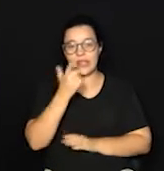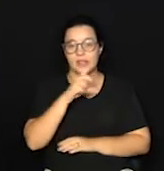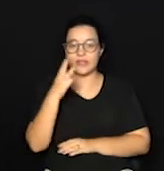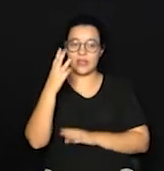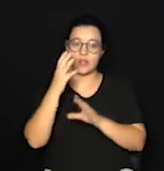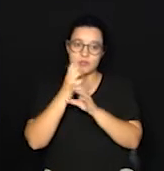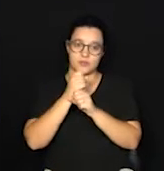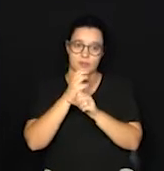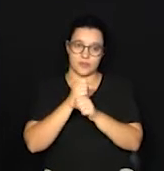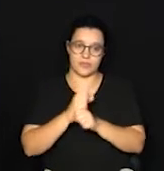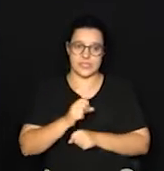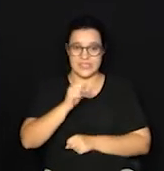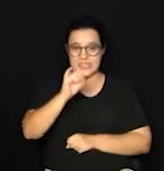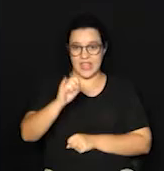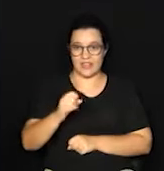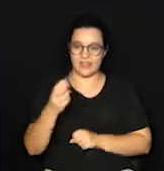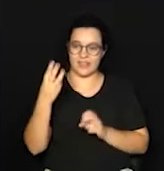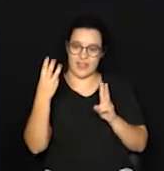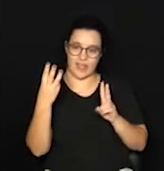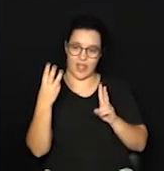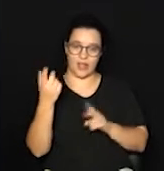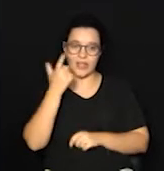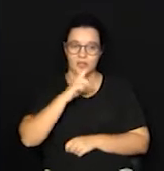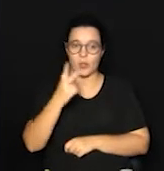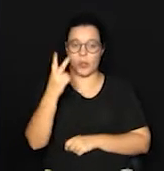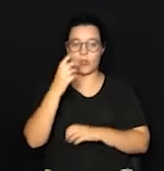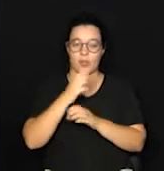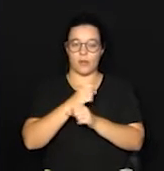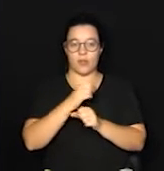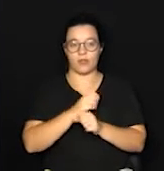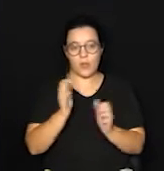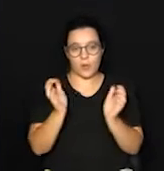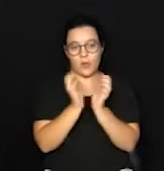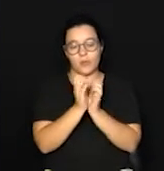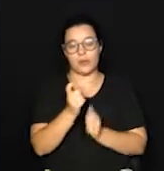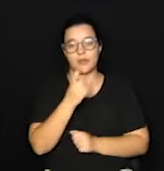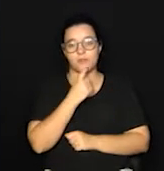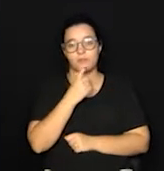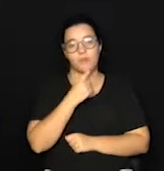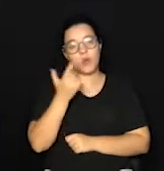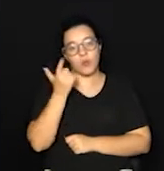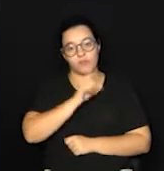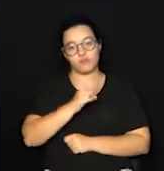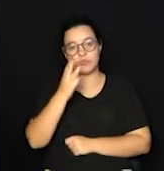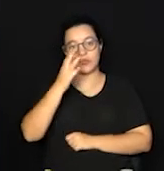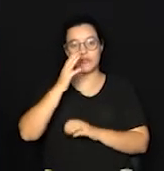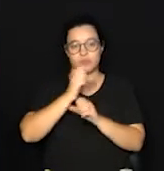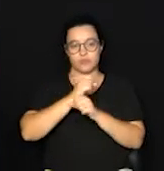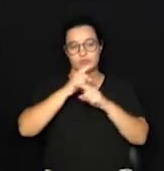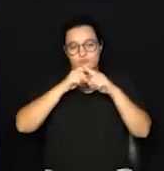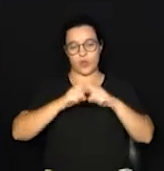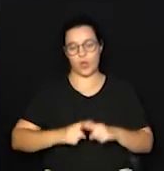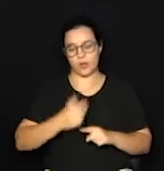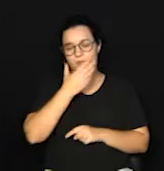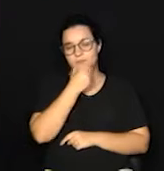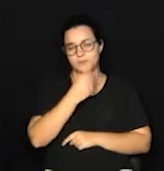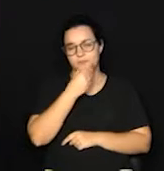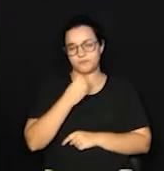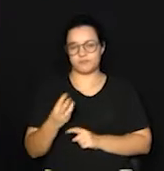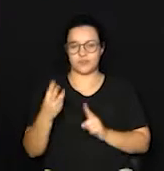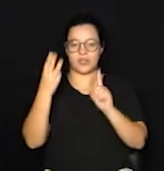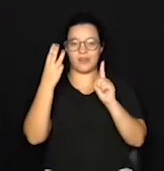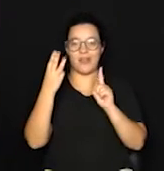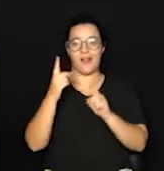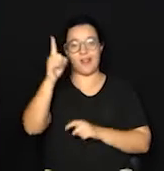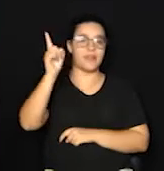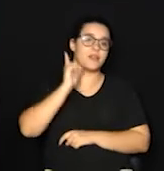2 sets, você leva 2 pontos. Então, a equipe de Campinas começou muito bem a Superliga masculina, vencendo por 3-1,